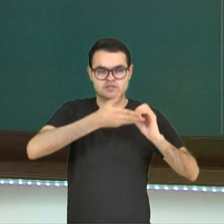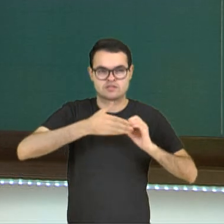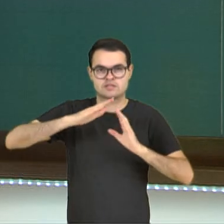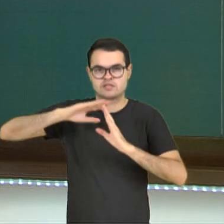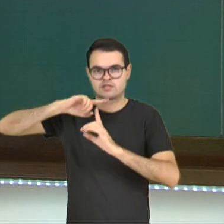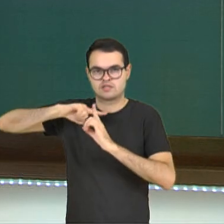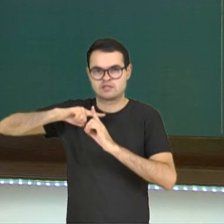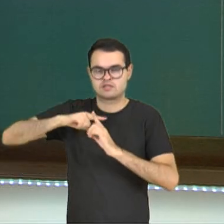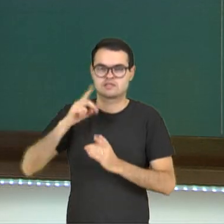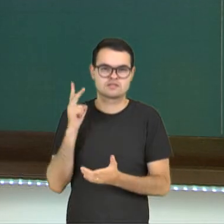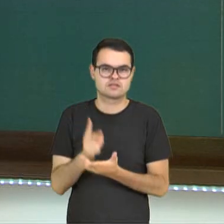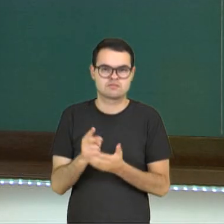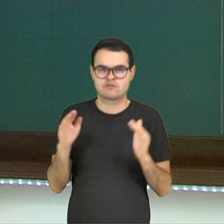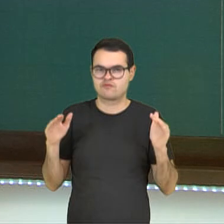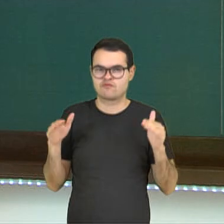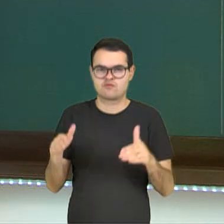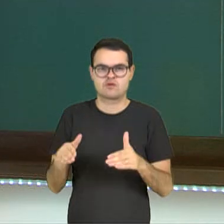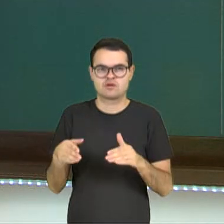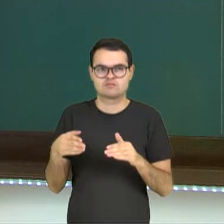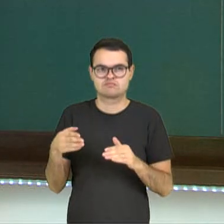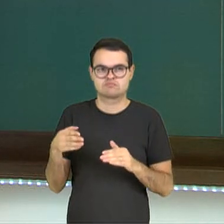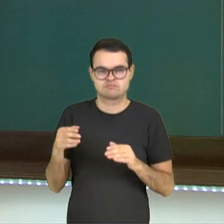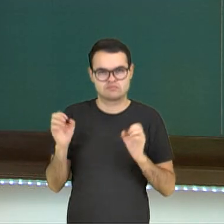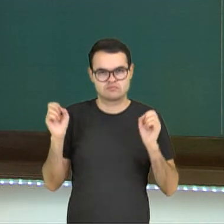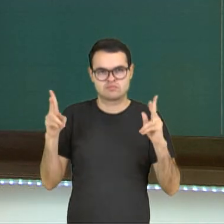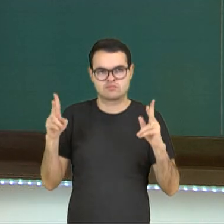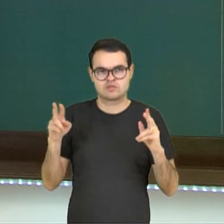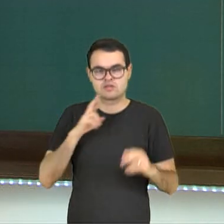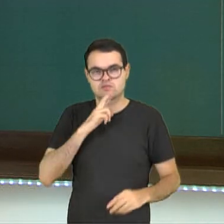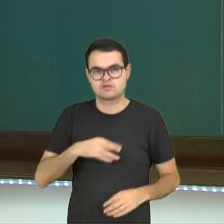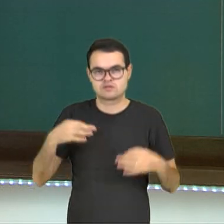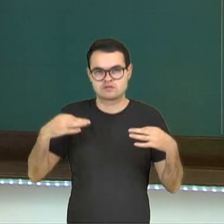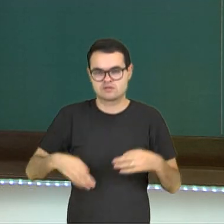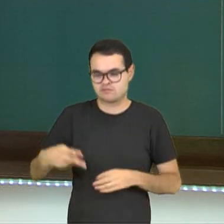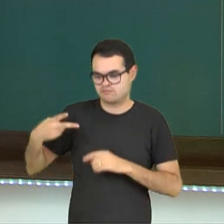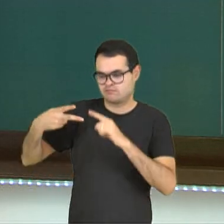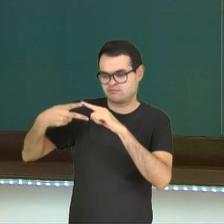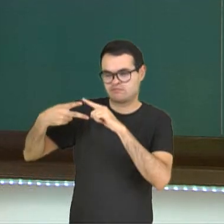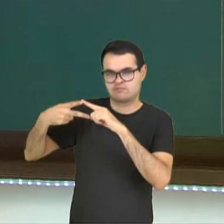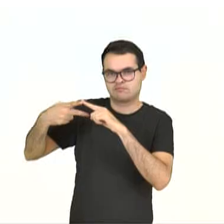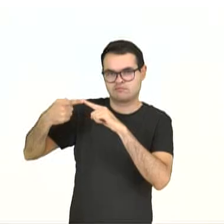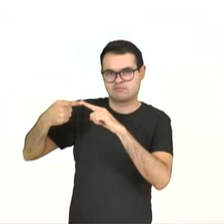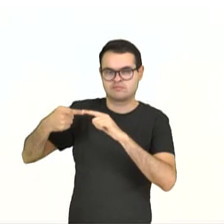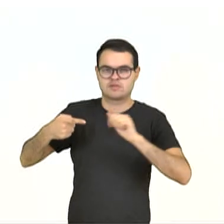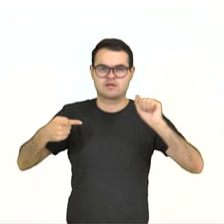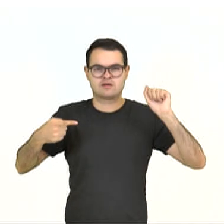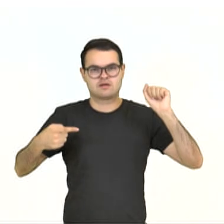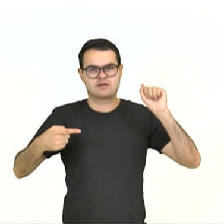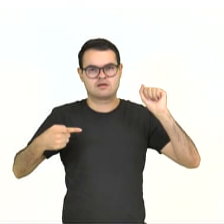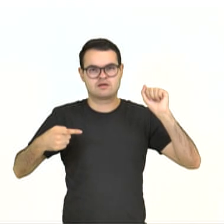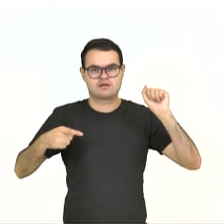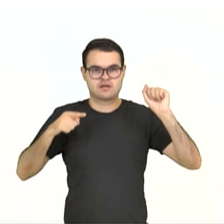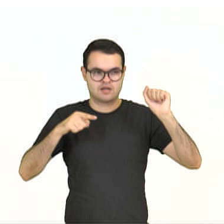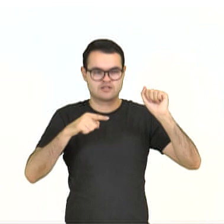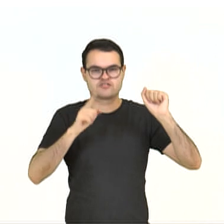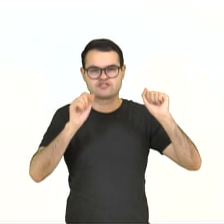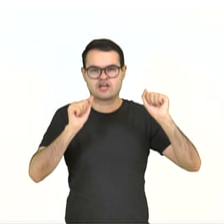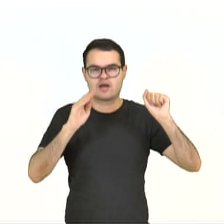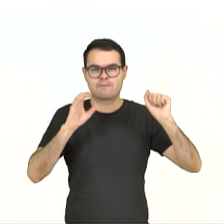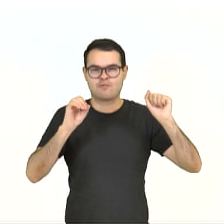Era sempre focada para eles, tá? Então, a alternativa correta, letra A de abóbora,